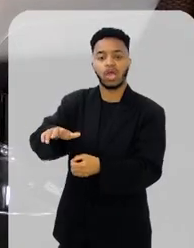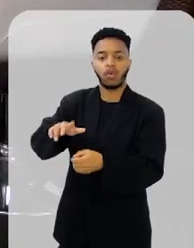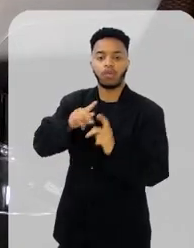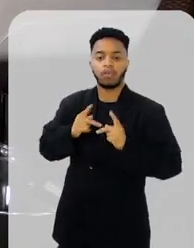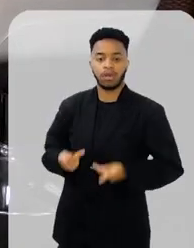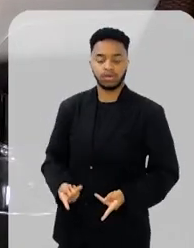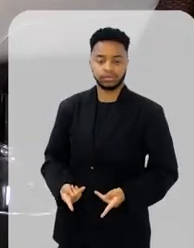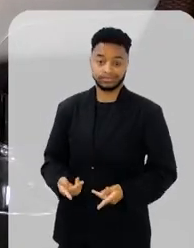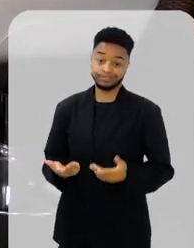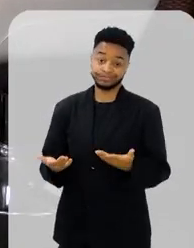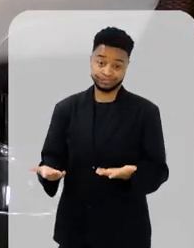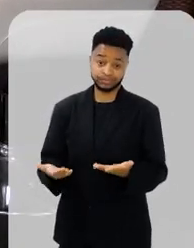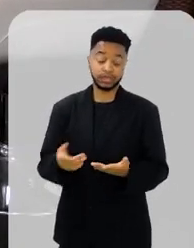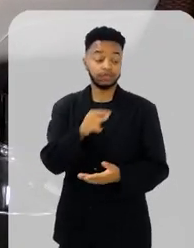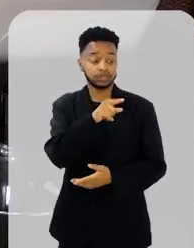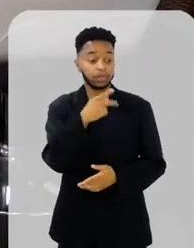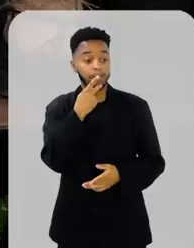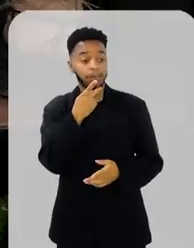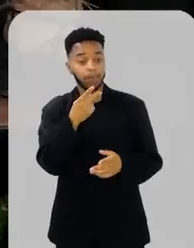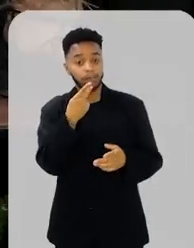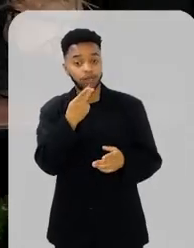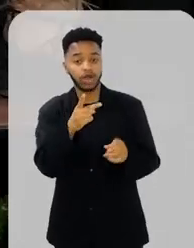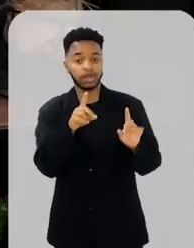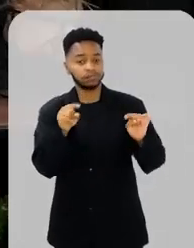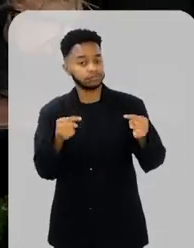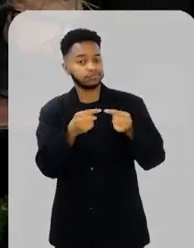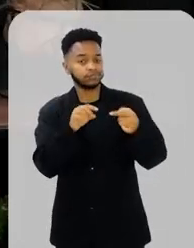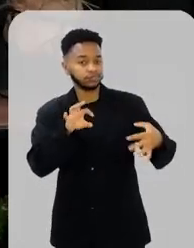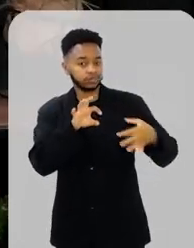Paula. Você traz um recorte na questão